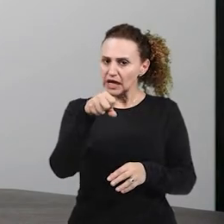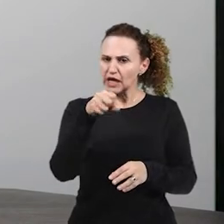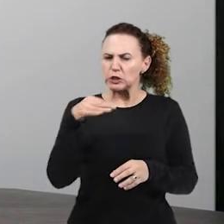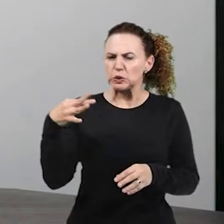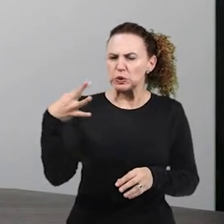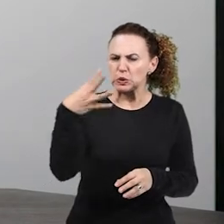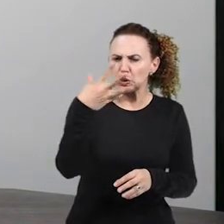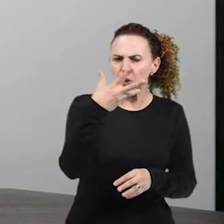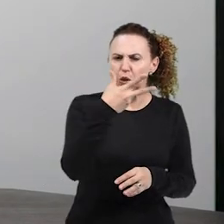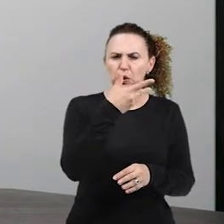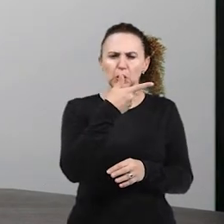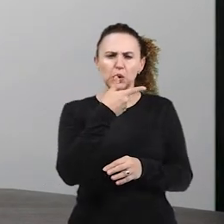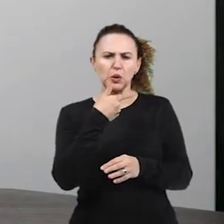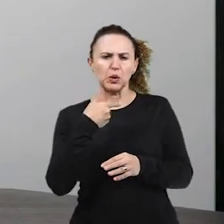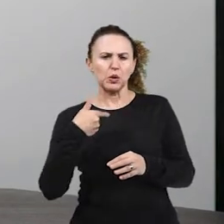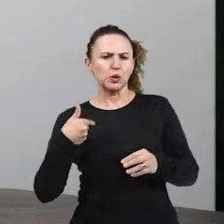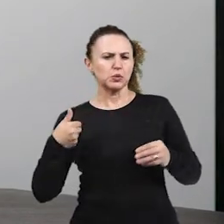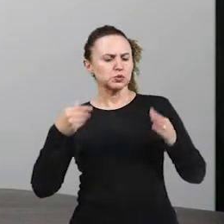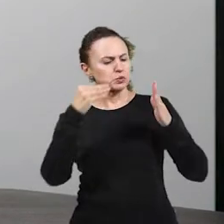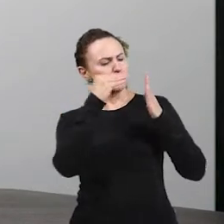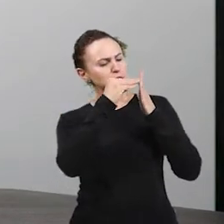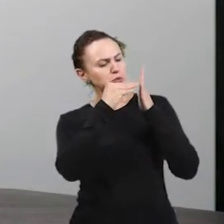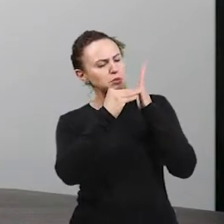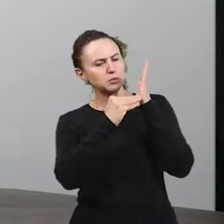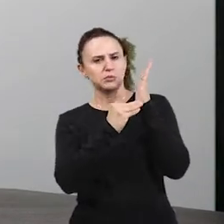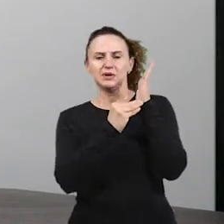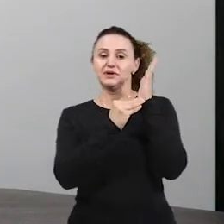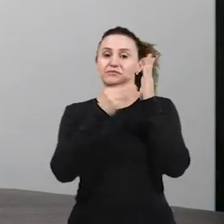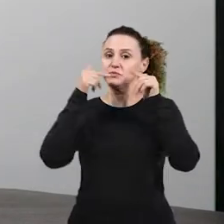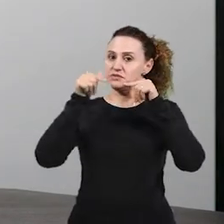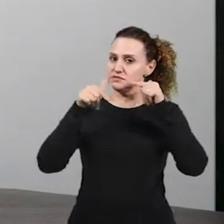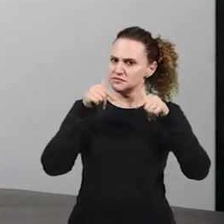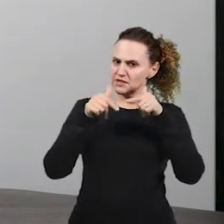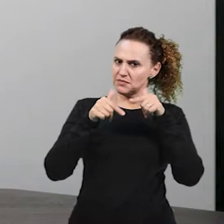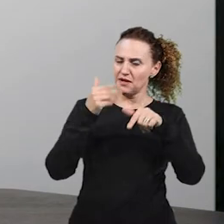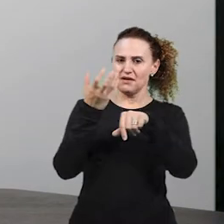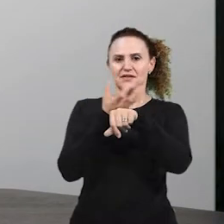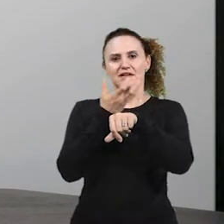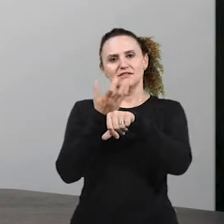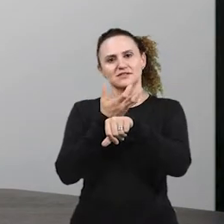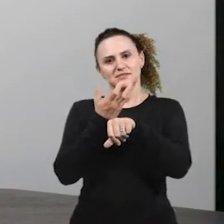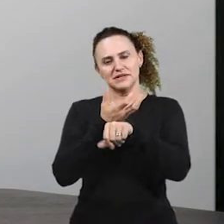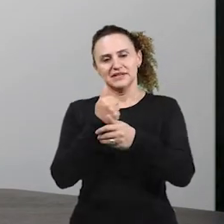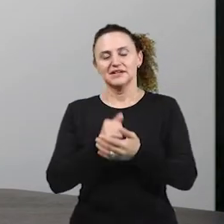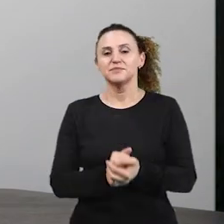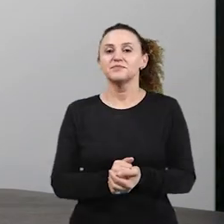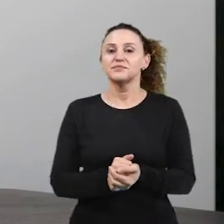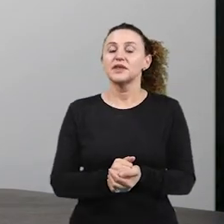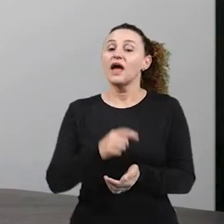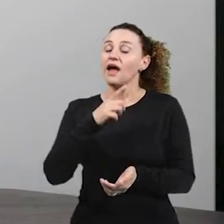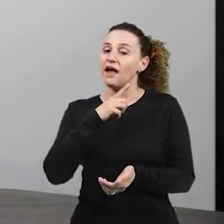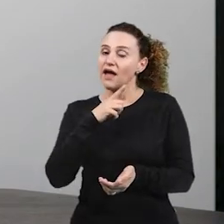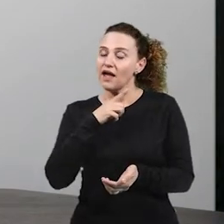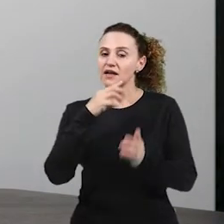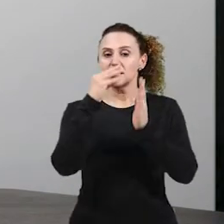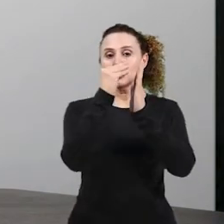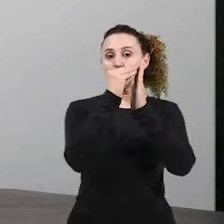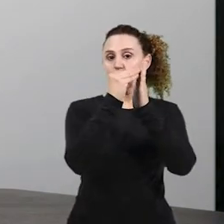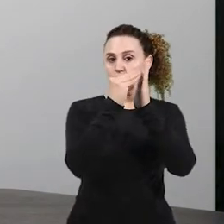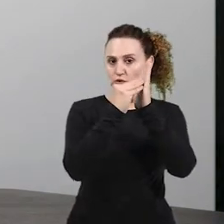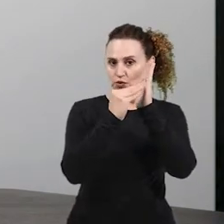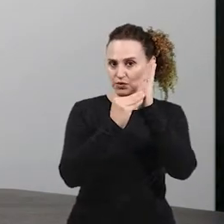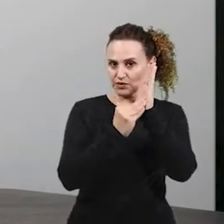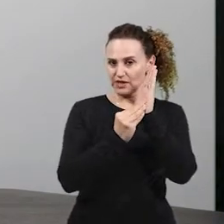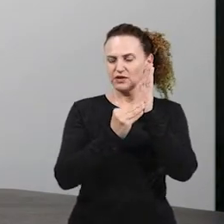todo o conteúdo que nós vamos apresentar que nós vamos trabalhar na disciplina é um conteúdo